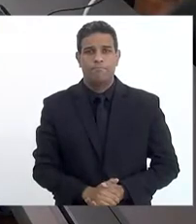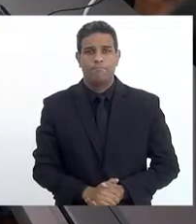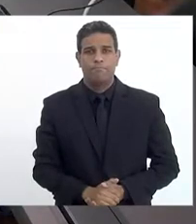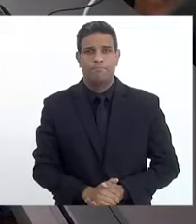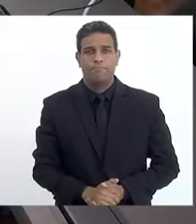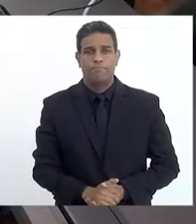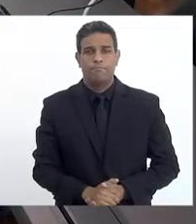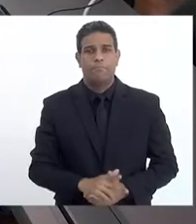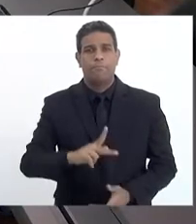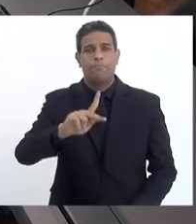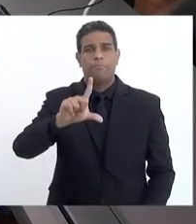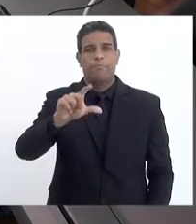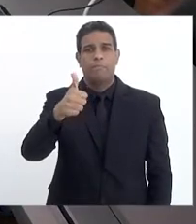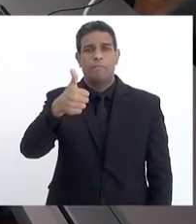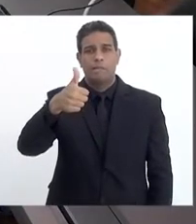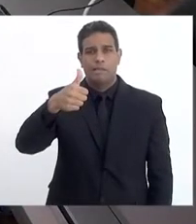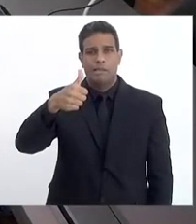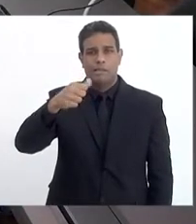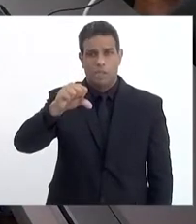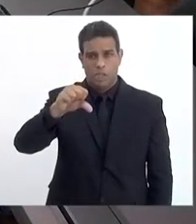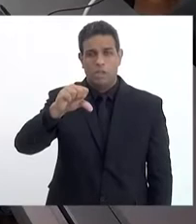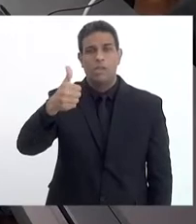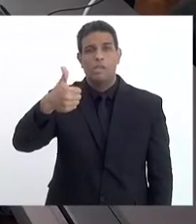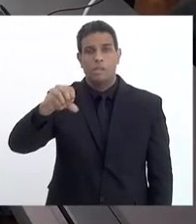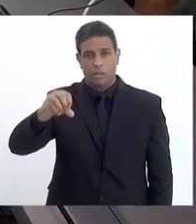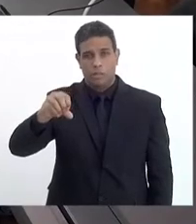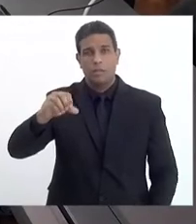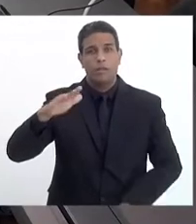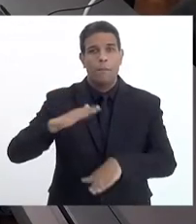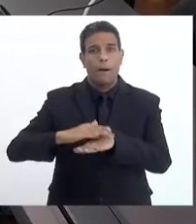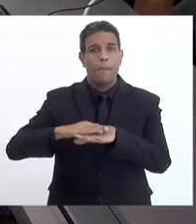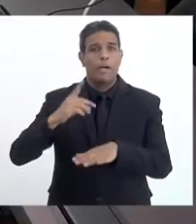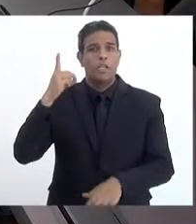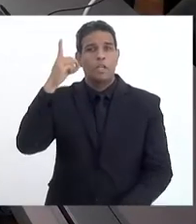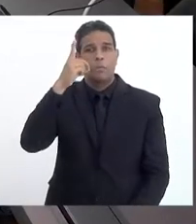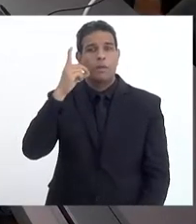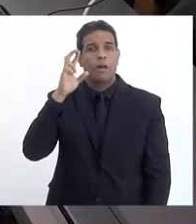Boa tarde. Projeto de lei 19 de 2019, autoria do deputado Rosenberg Reis.